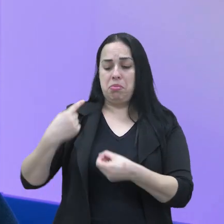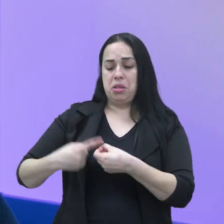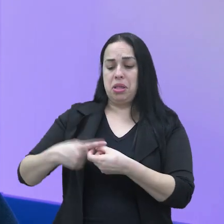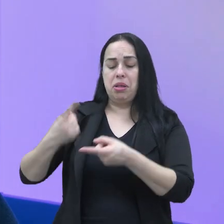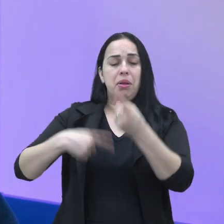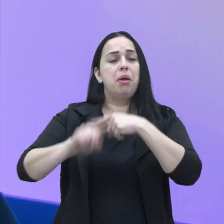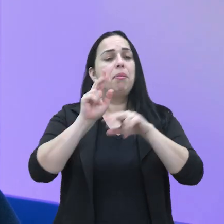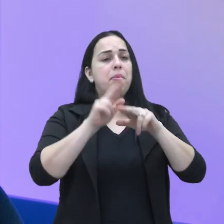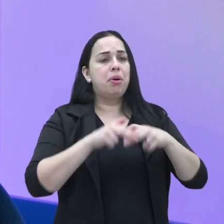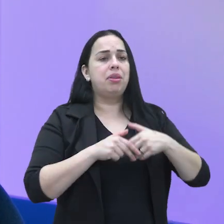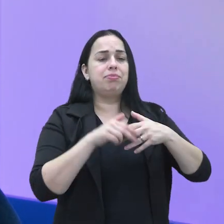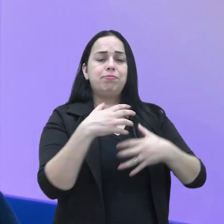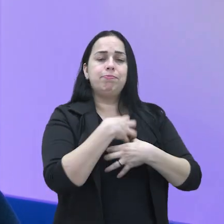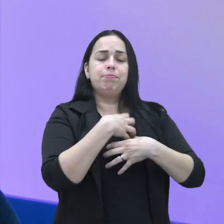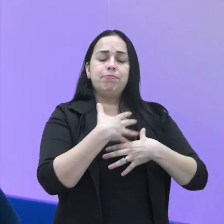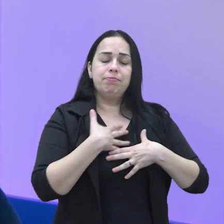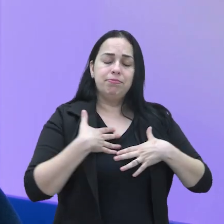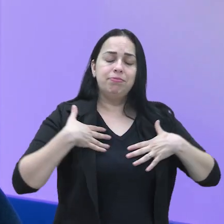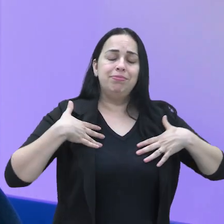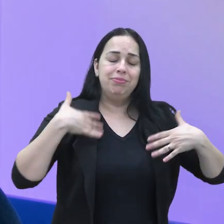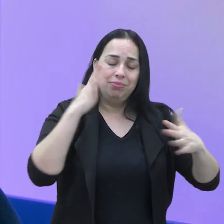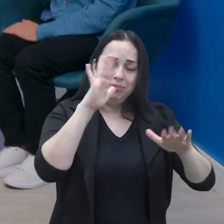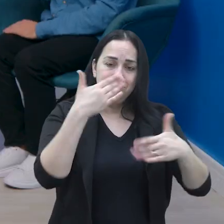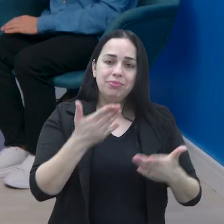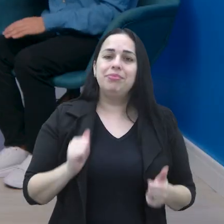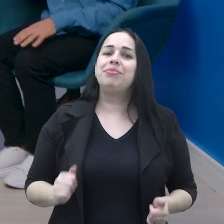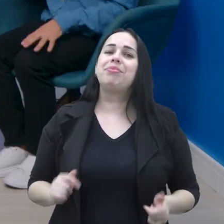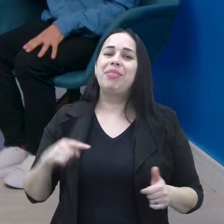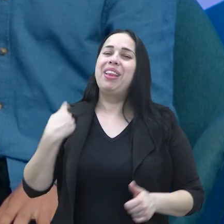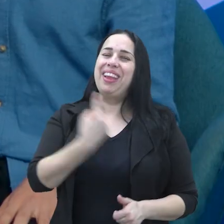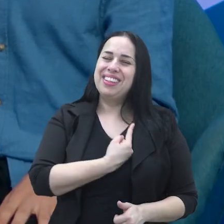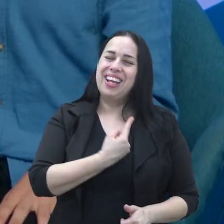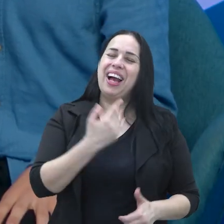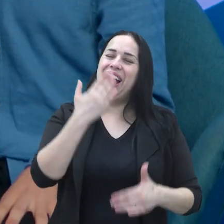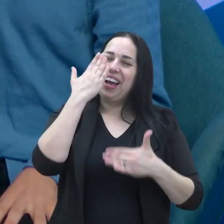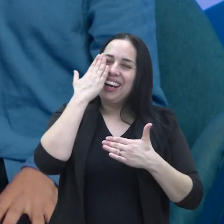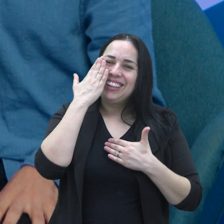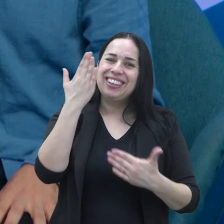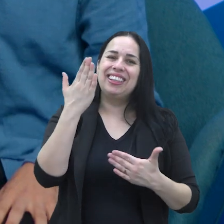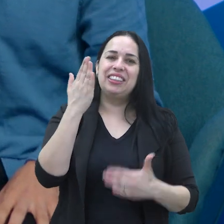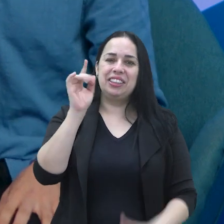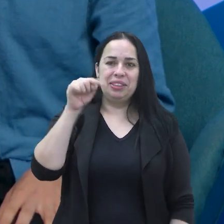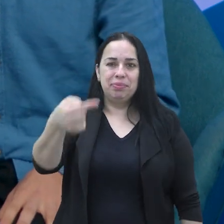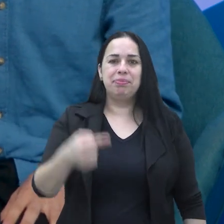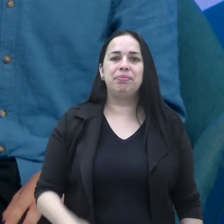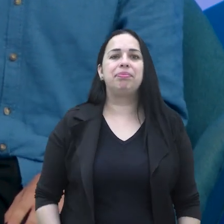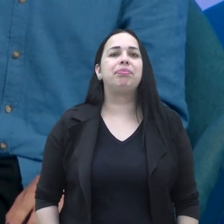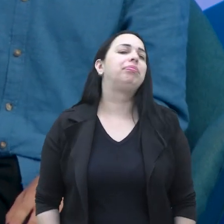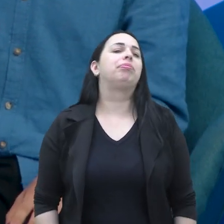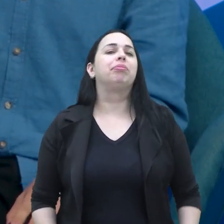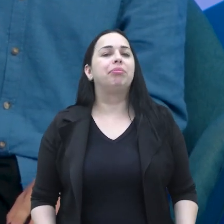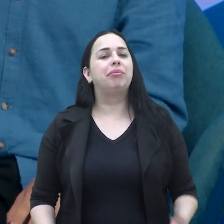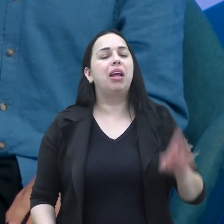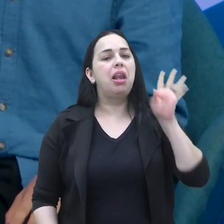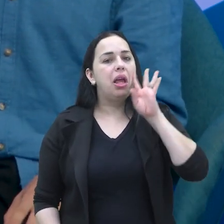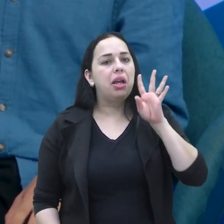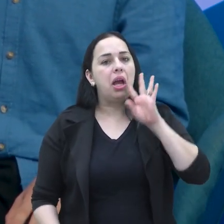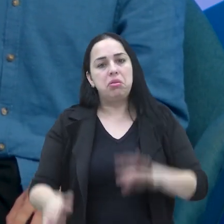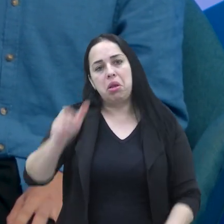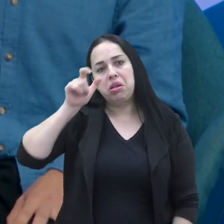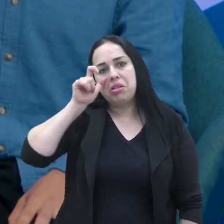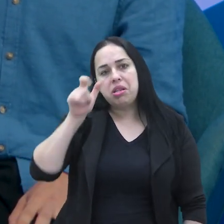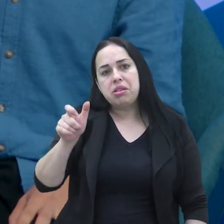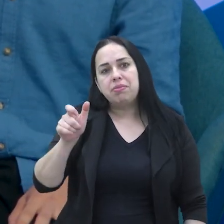agradeço muito, me sinto muito honrado com essa participação. Gente que agradece a sua presença aqui e até uma próxima.